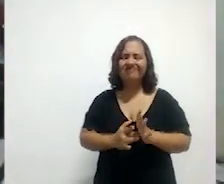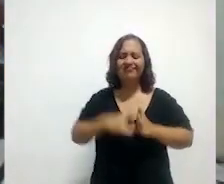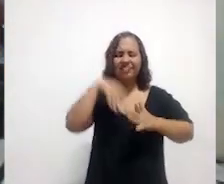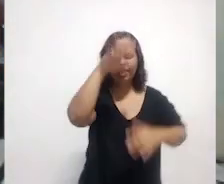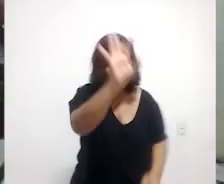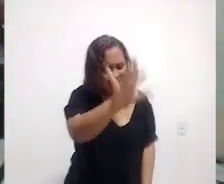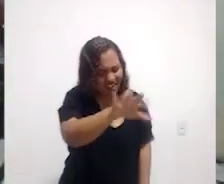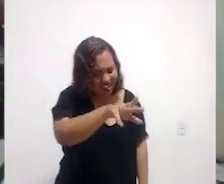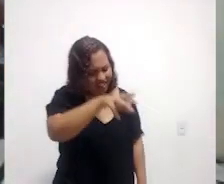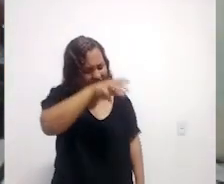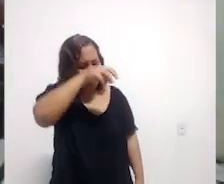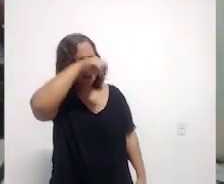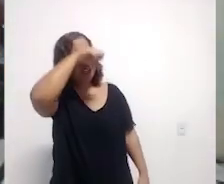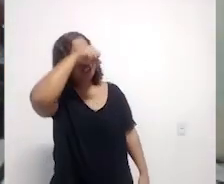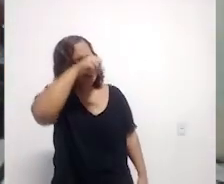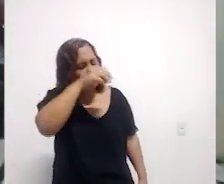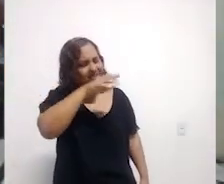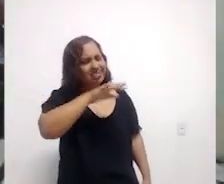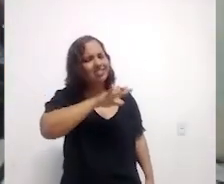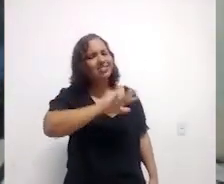este é o meu